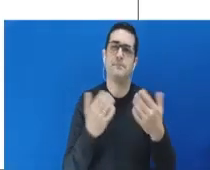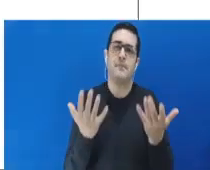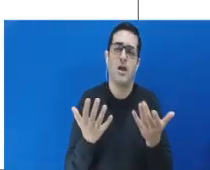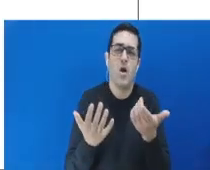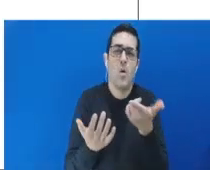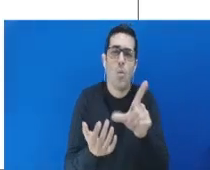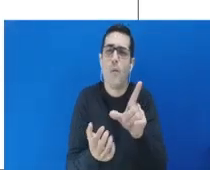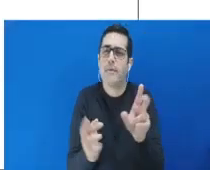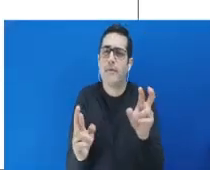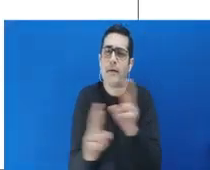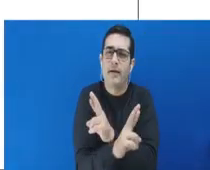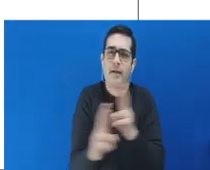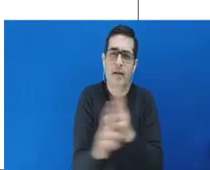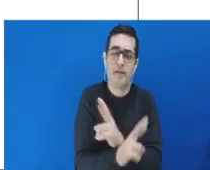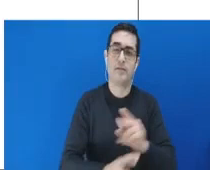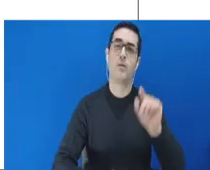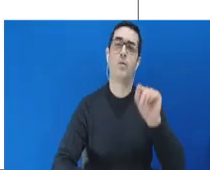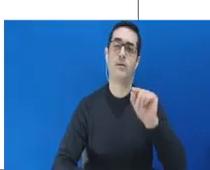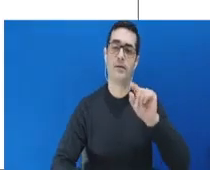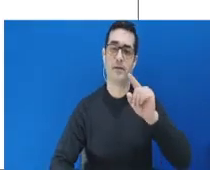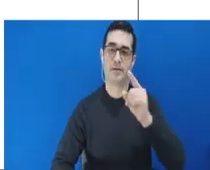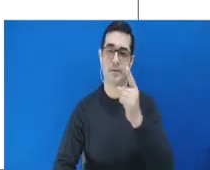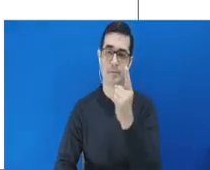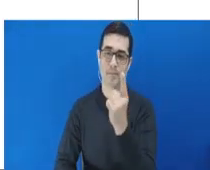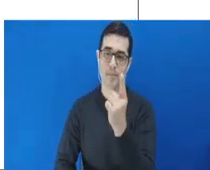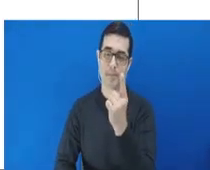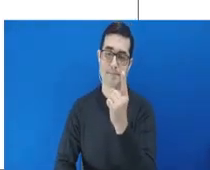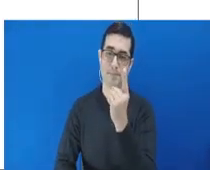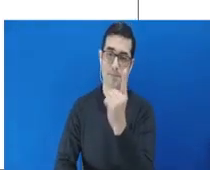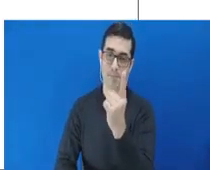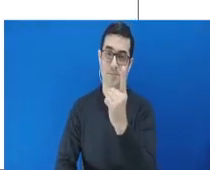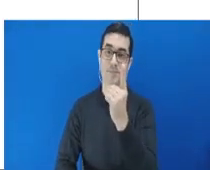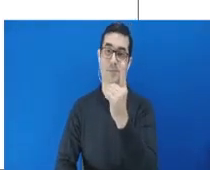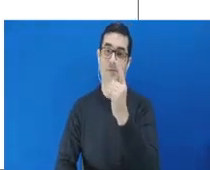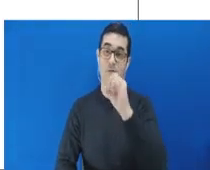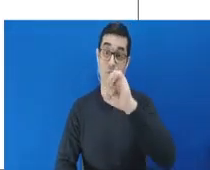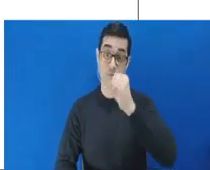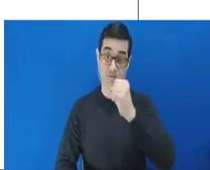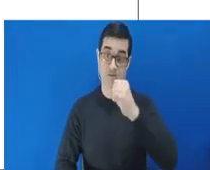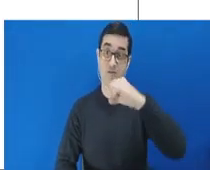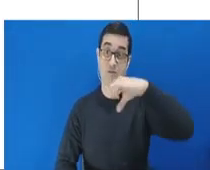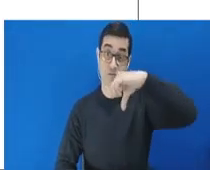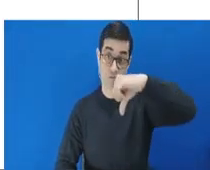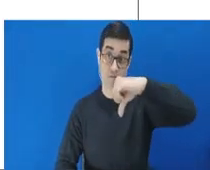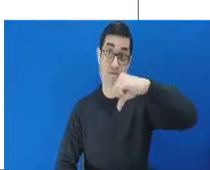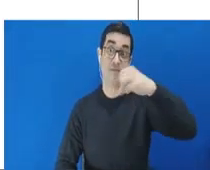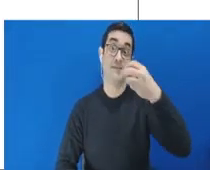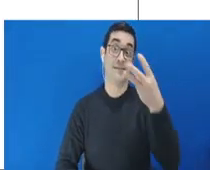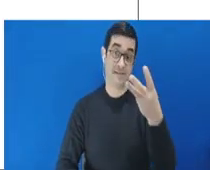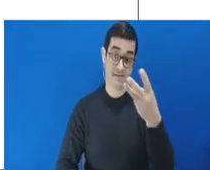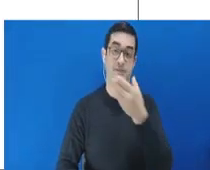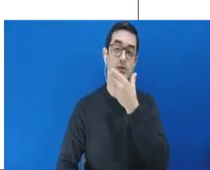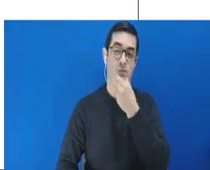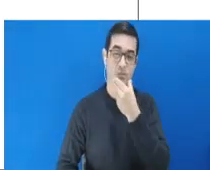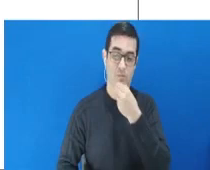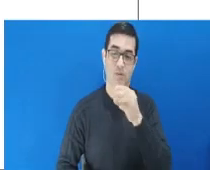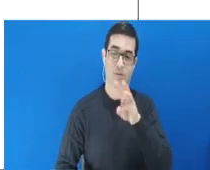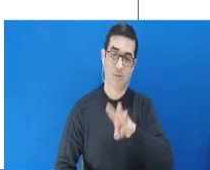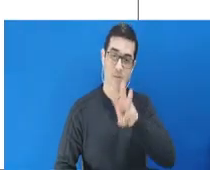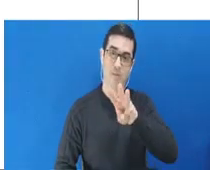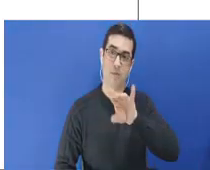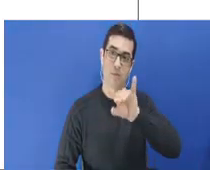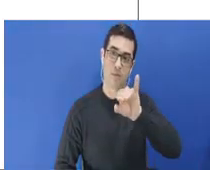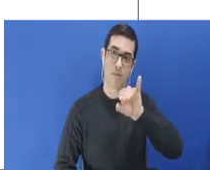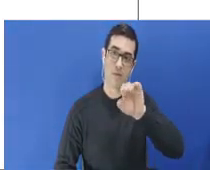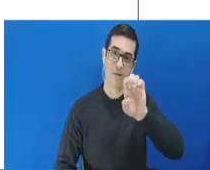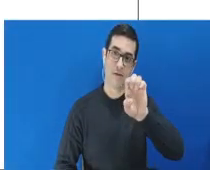foi feita aqui em 79, a gente vai para 93 e Wien, ele faz a sua